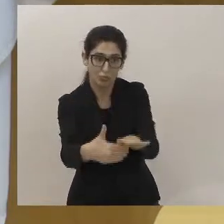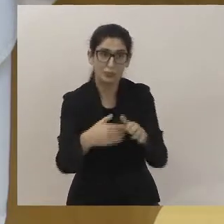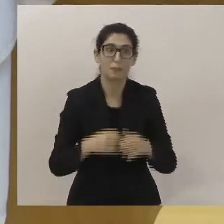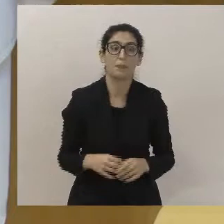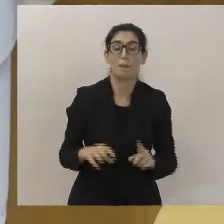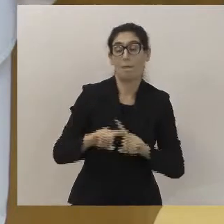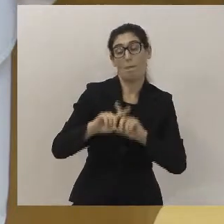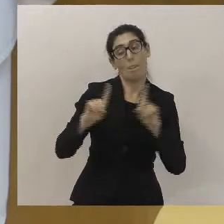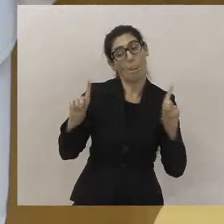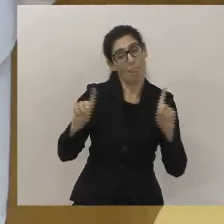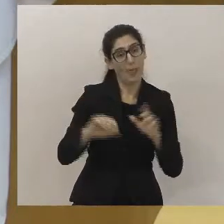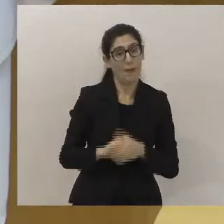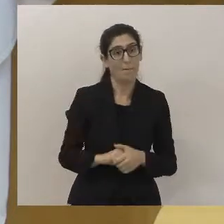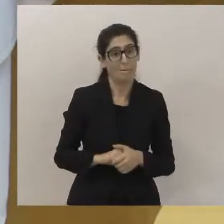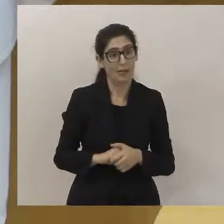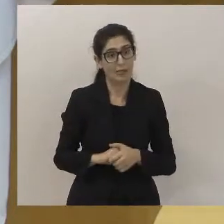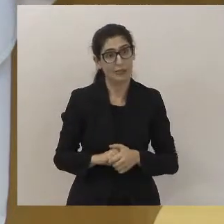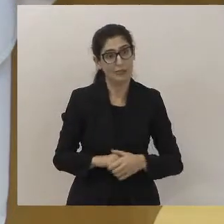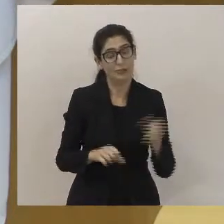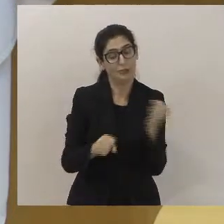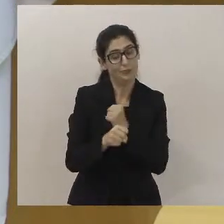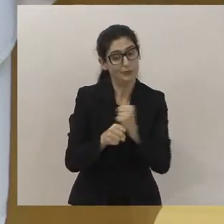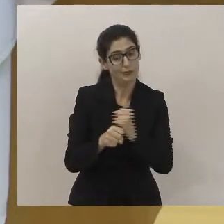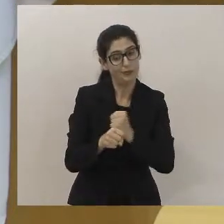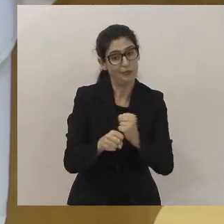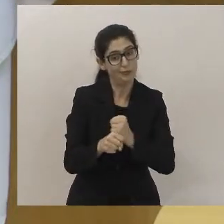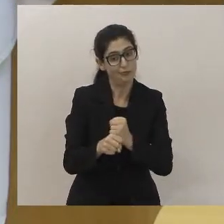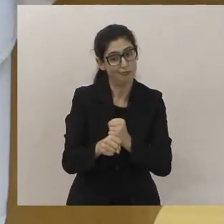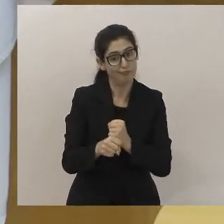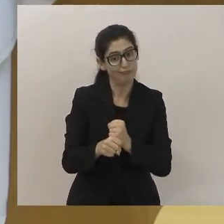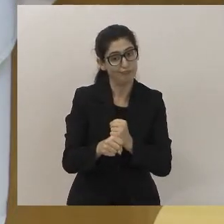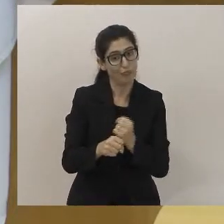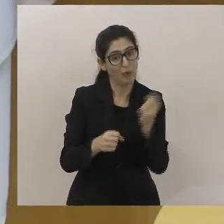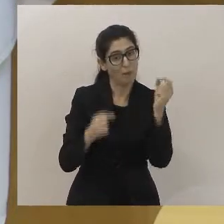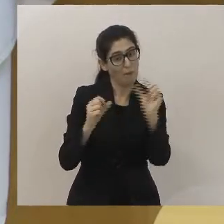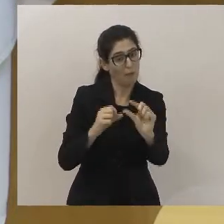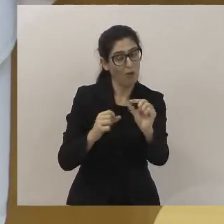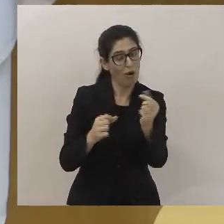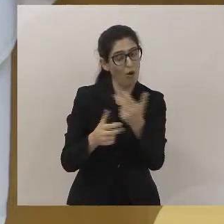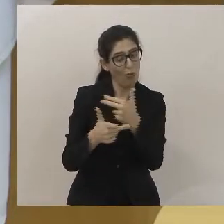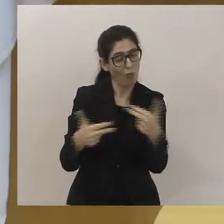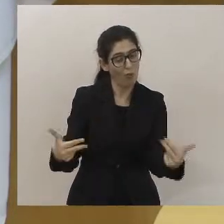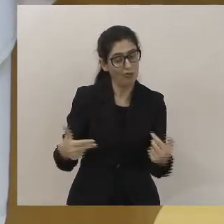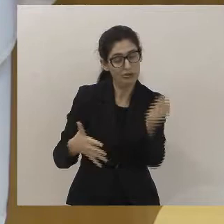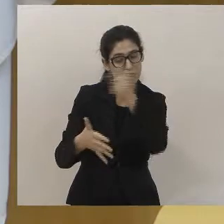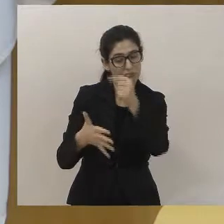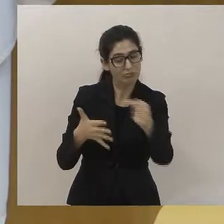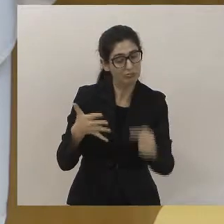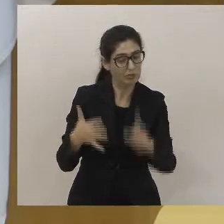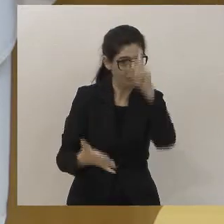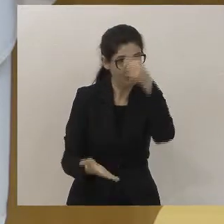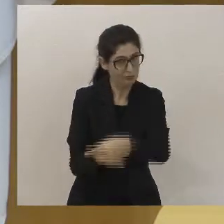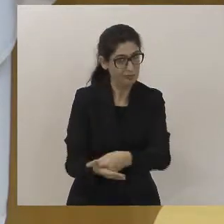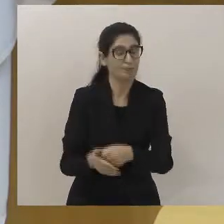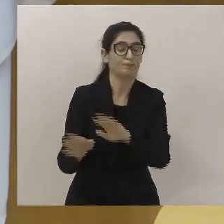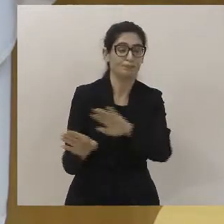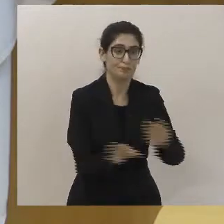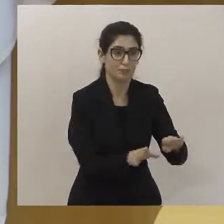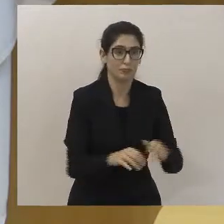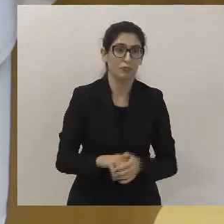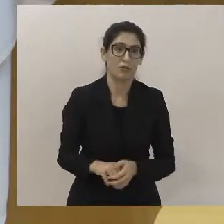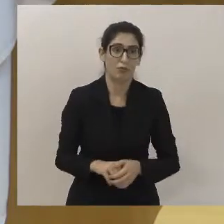e mais o ano e não vai sair do papel olha eu poderia falar de n coisas aqui só pra vocês verem que